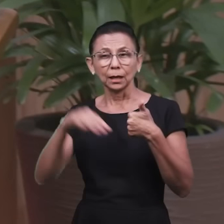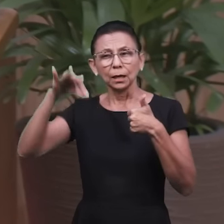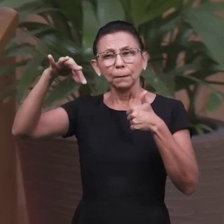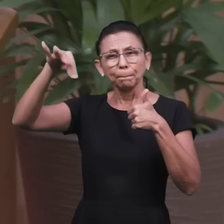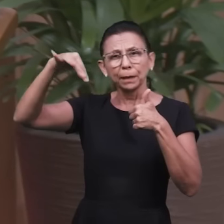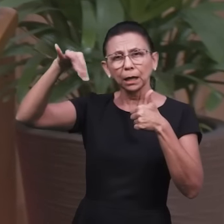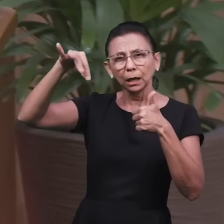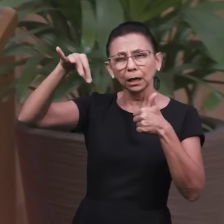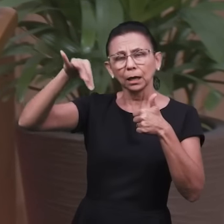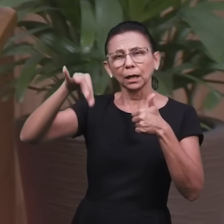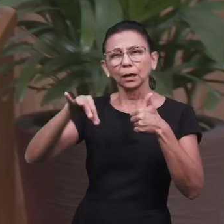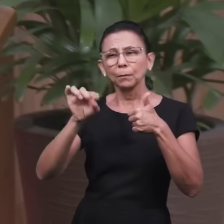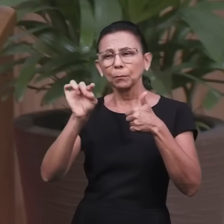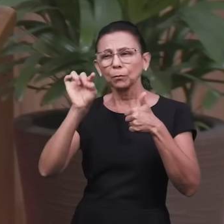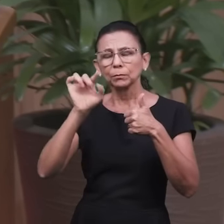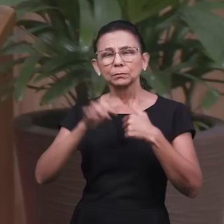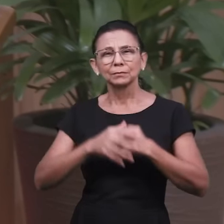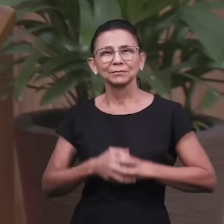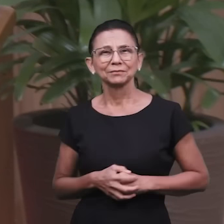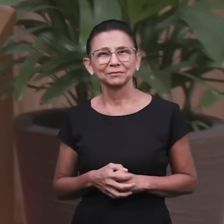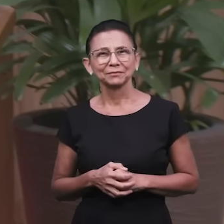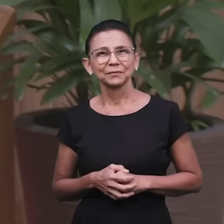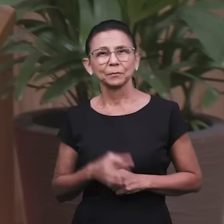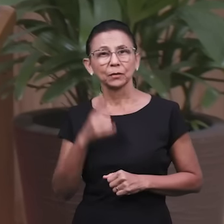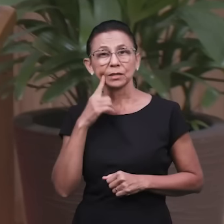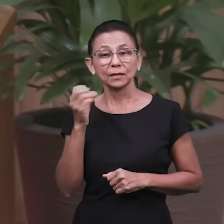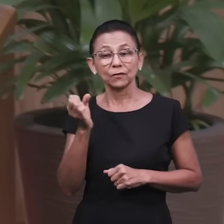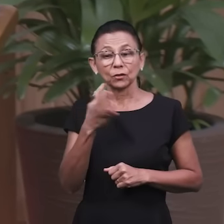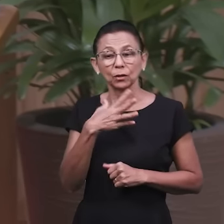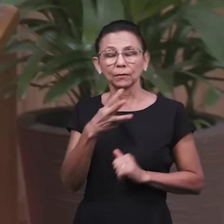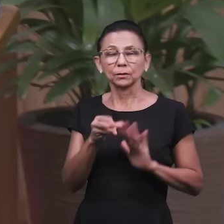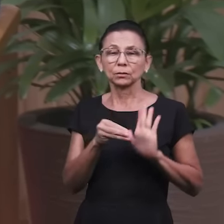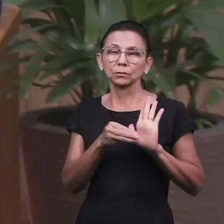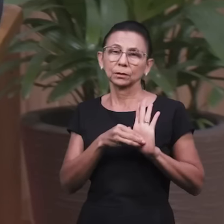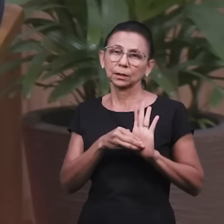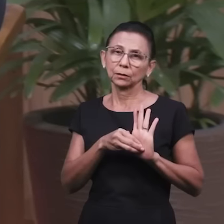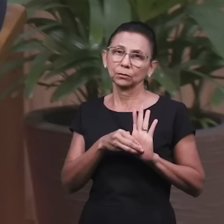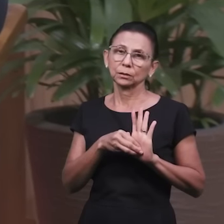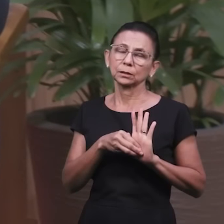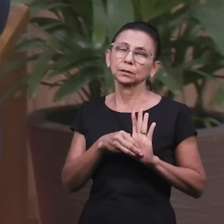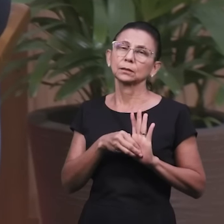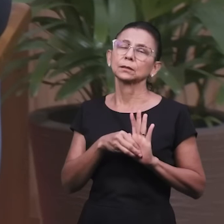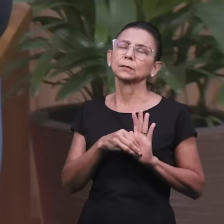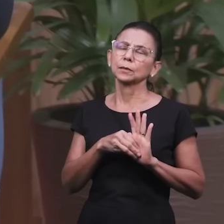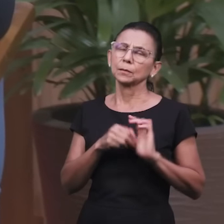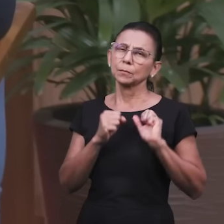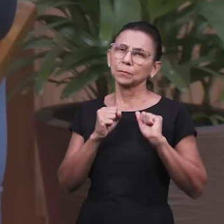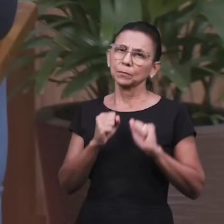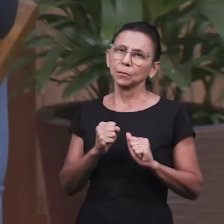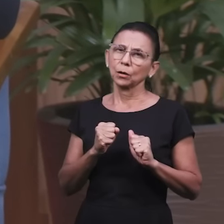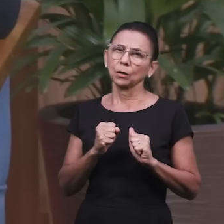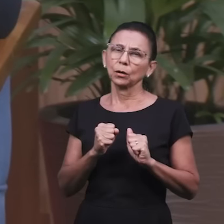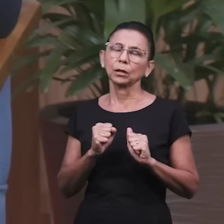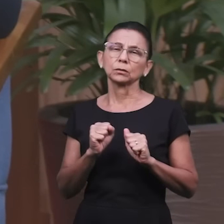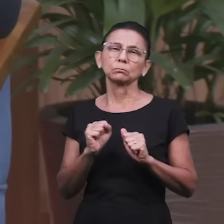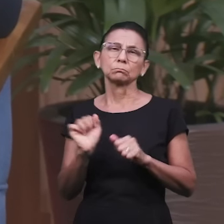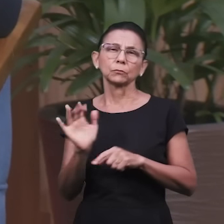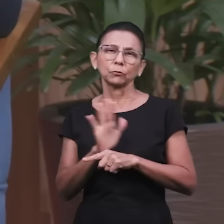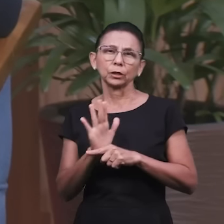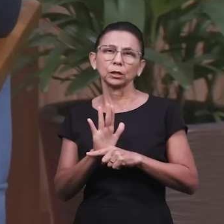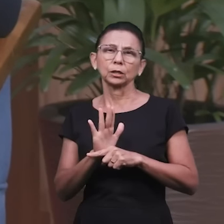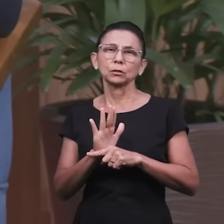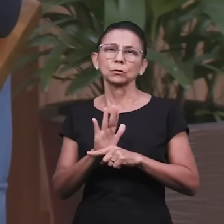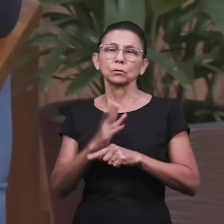para ser notificado todas as vezes que lançarmos novos conteúdos e também compartilhe esses vídeos com os seus conhecidos. Isso vai fazer